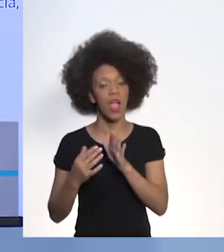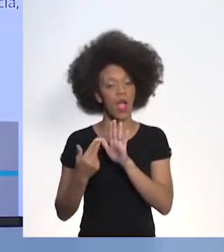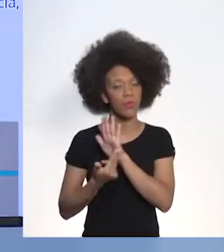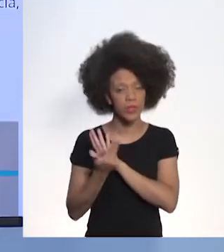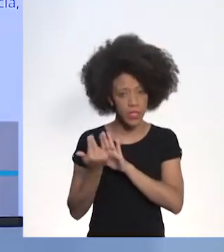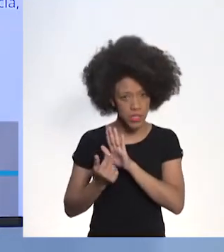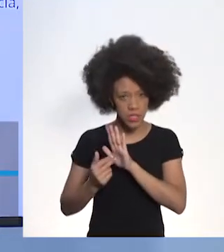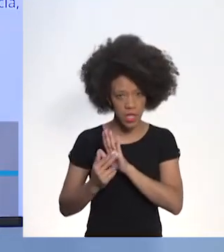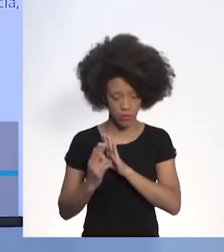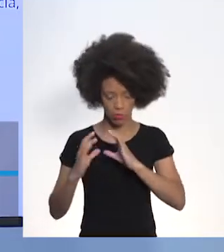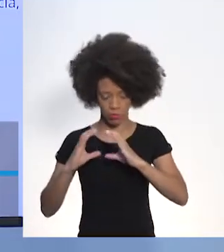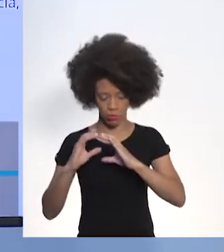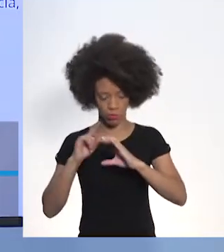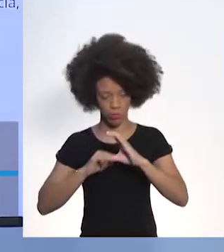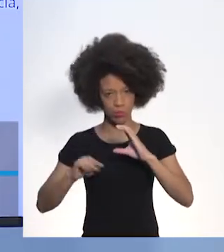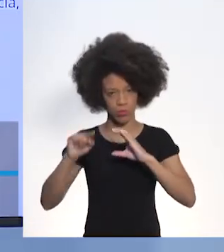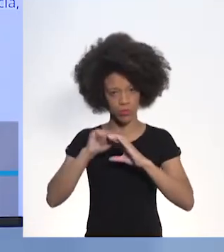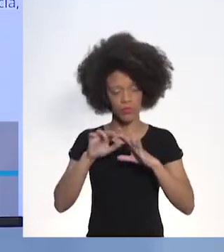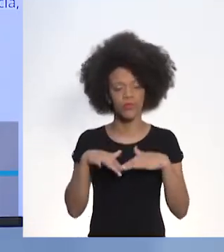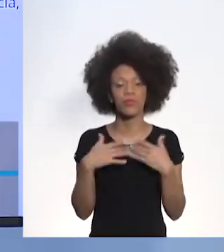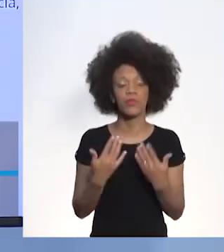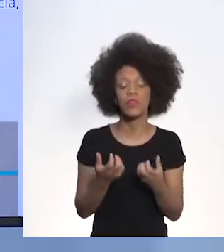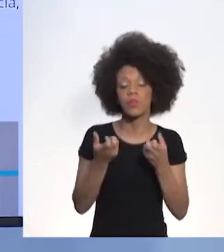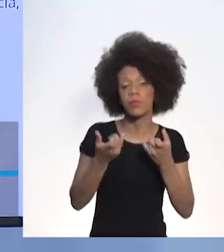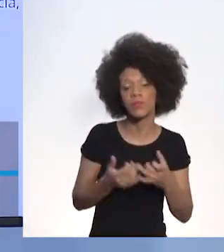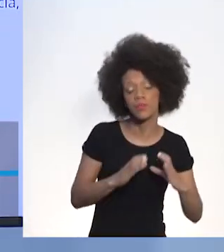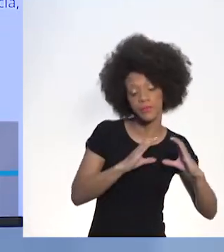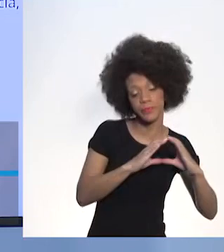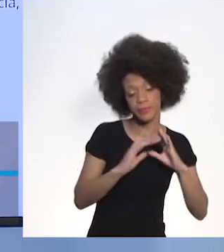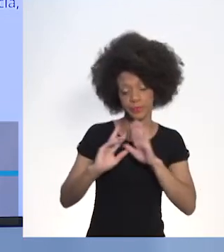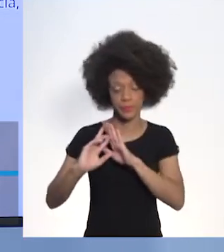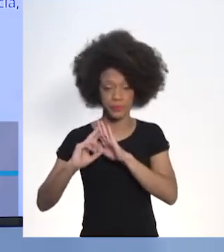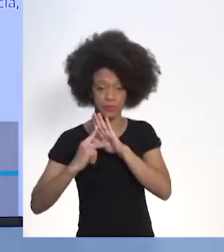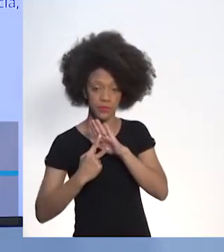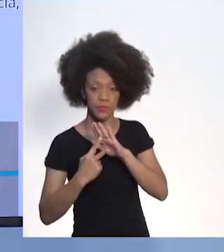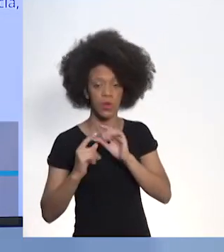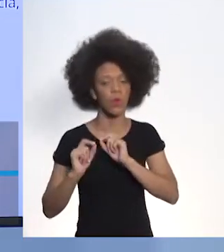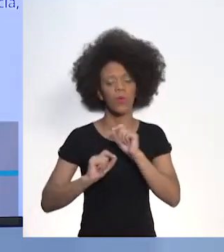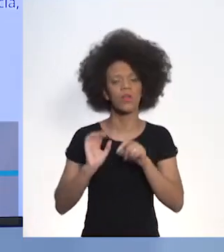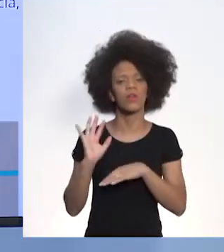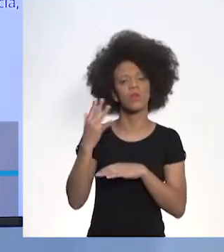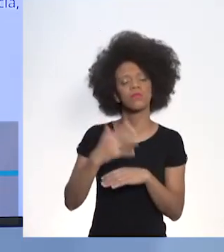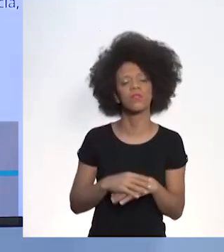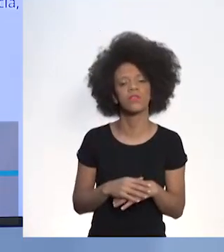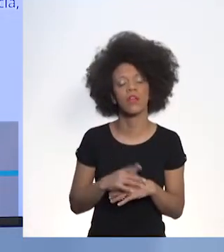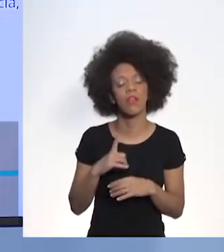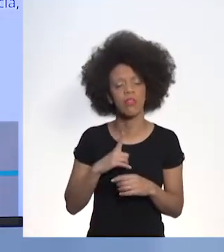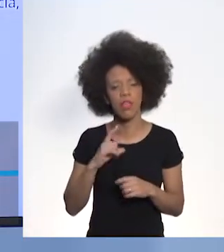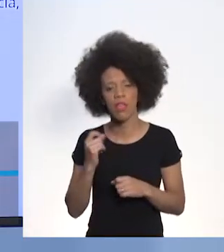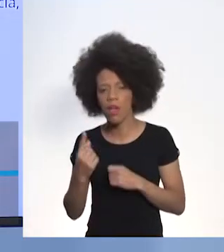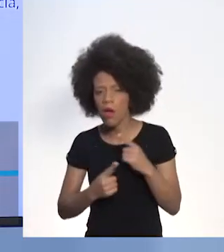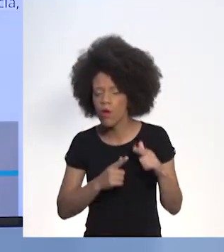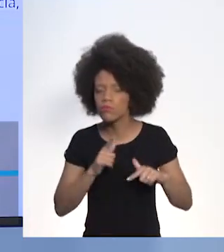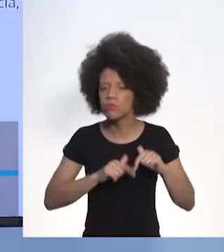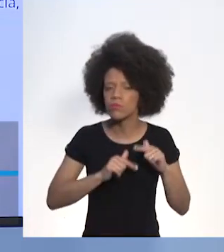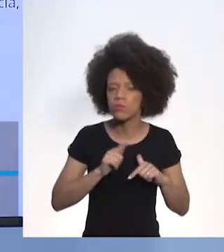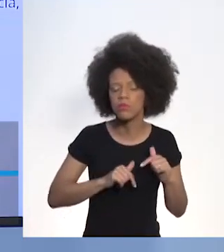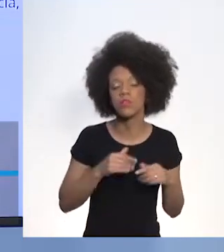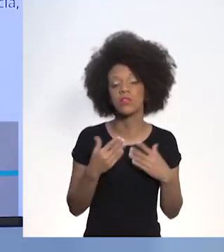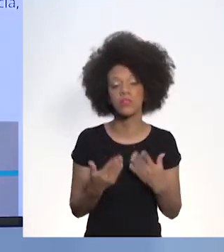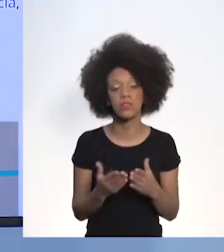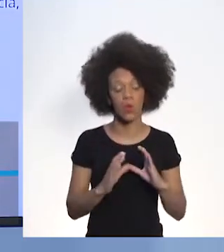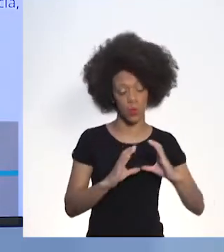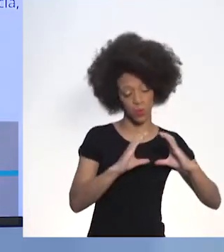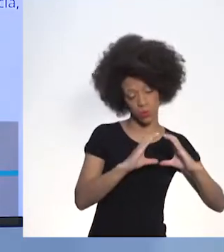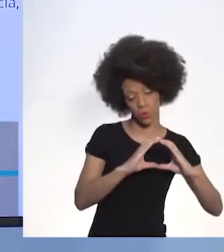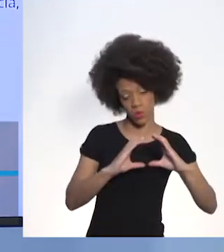E quando a gente fala do círculo e da circunferência, o que acontece, né? Existem alguns elementos do círculo e da